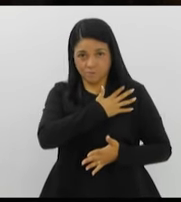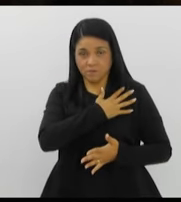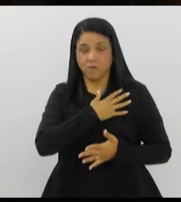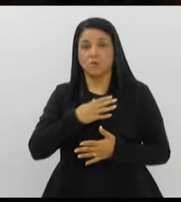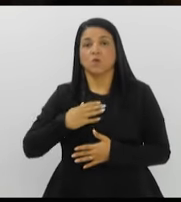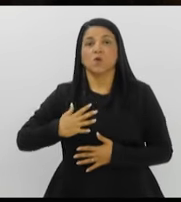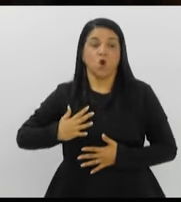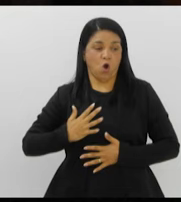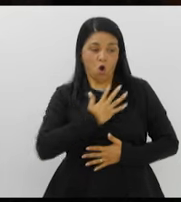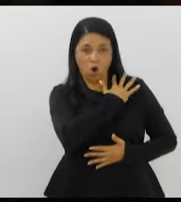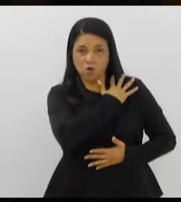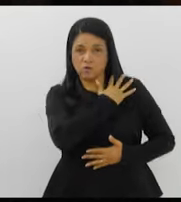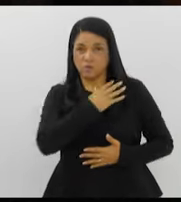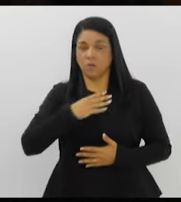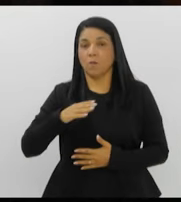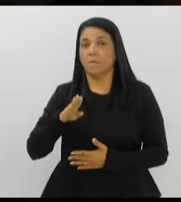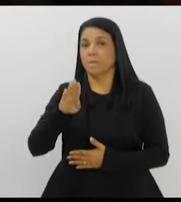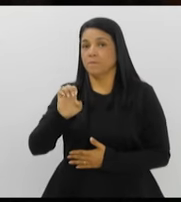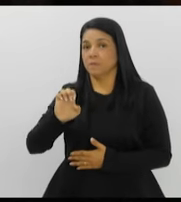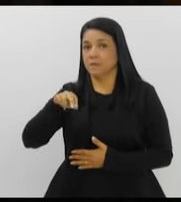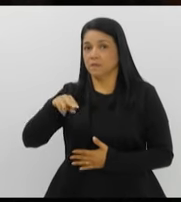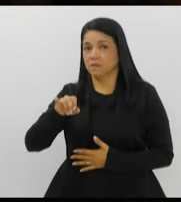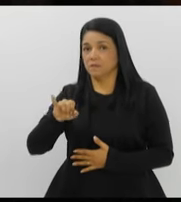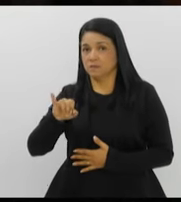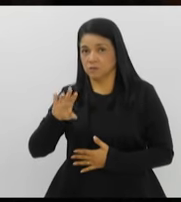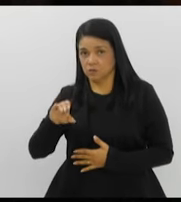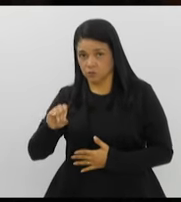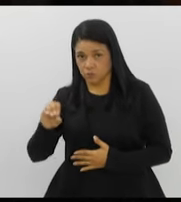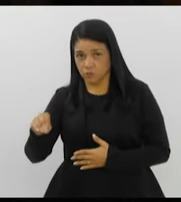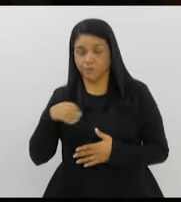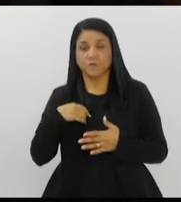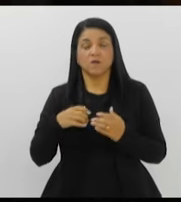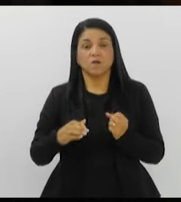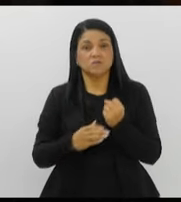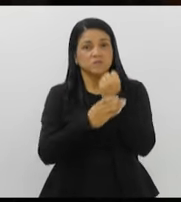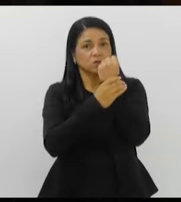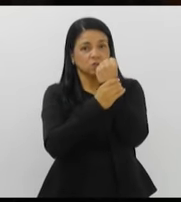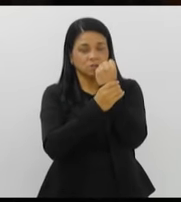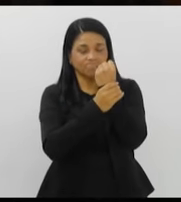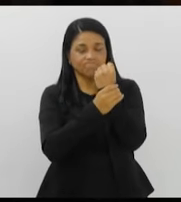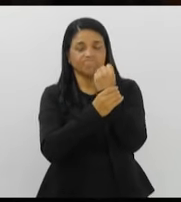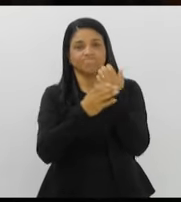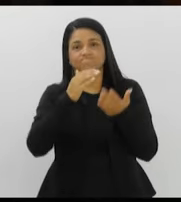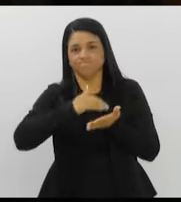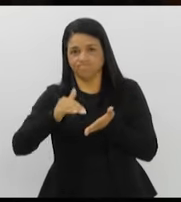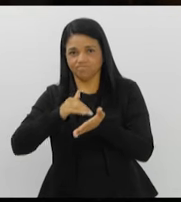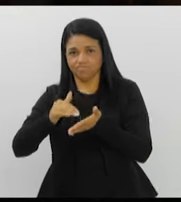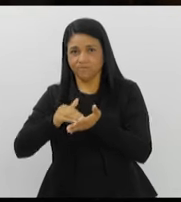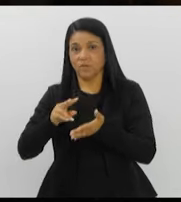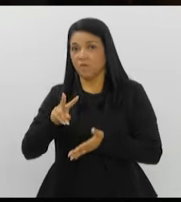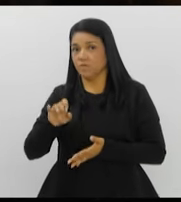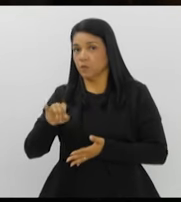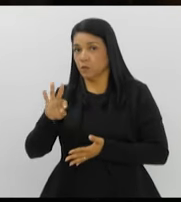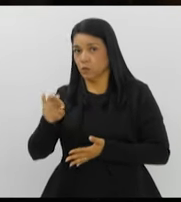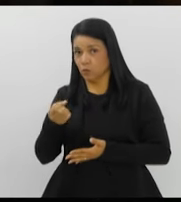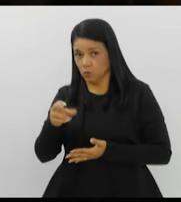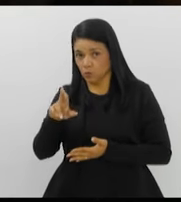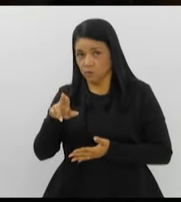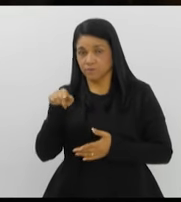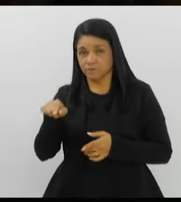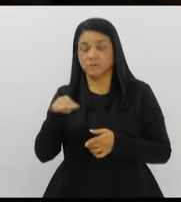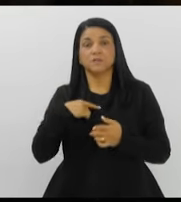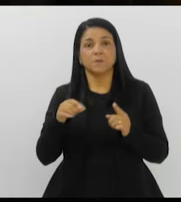Menezes. Quero parabenizar ao secretário de Segurança, Vitor Santos. Parabenizar também